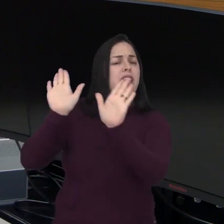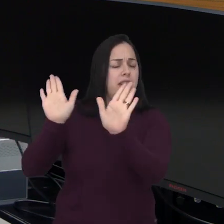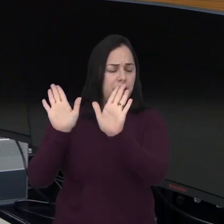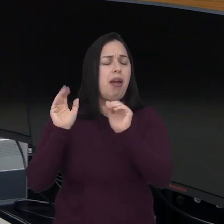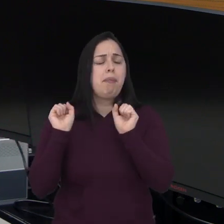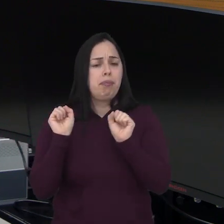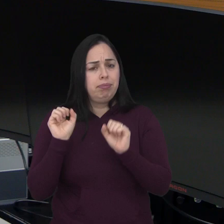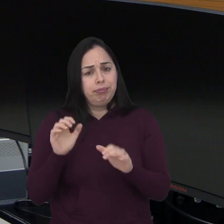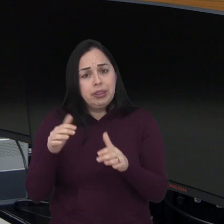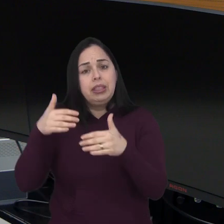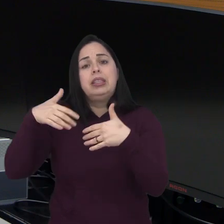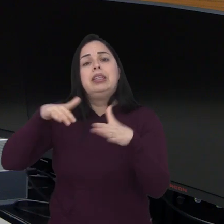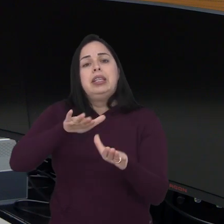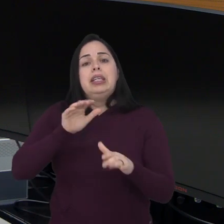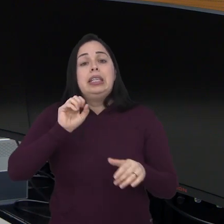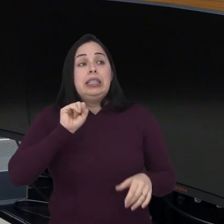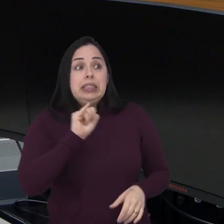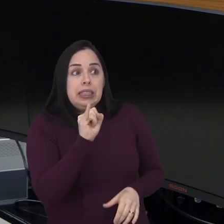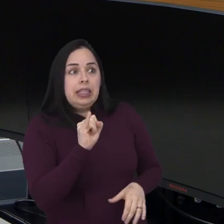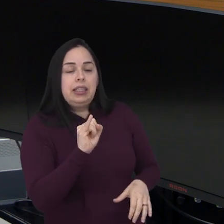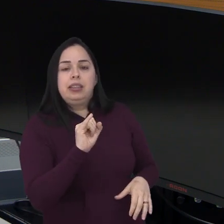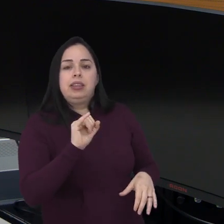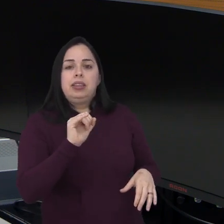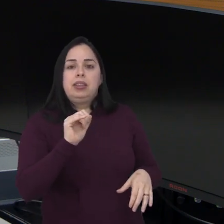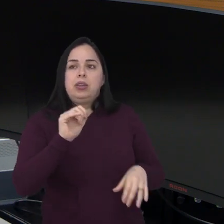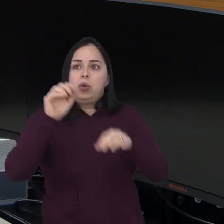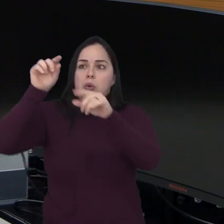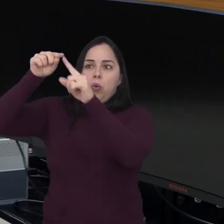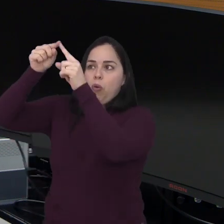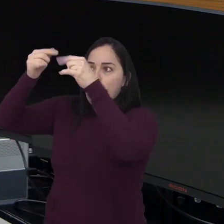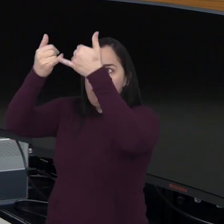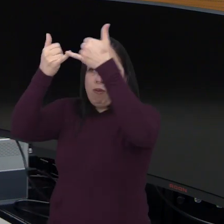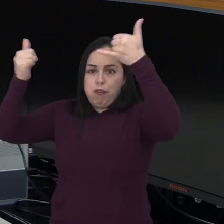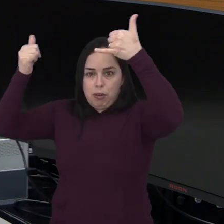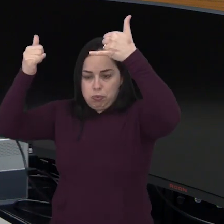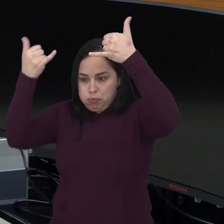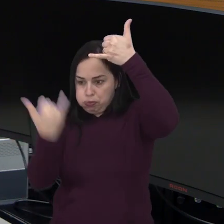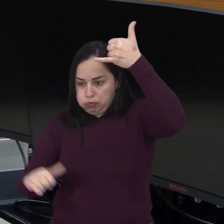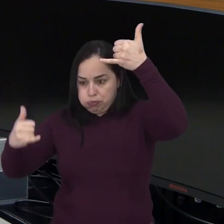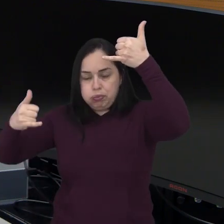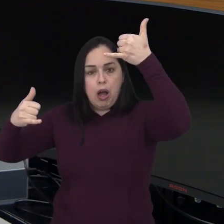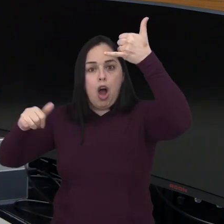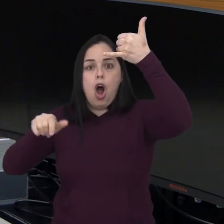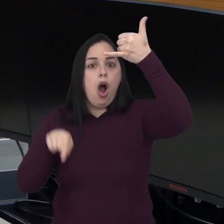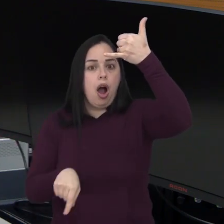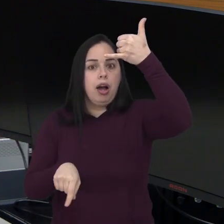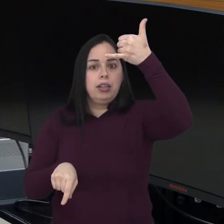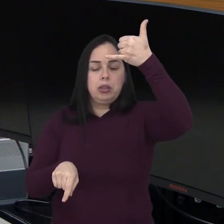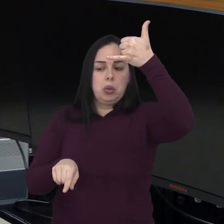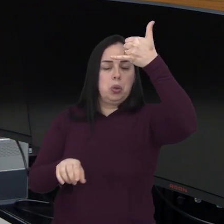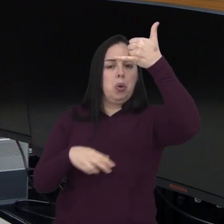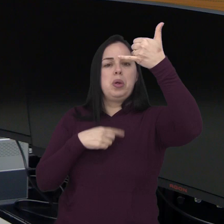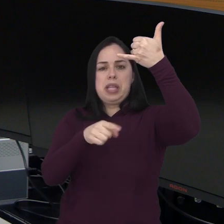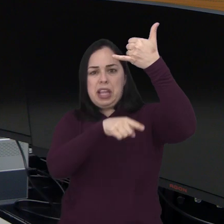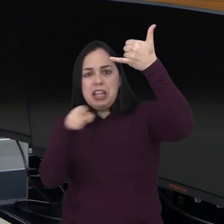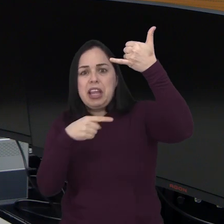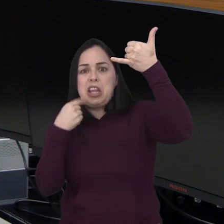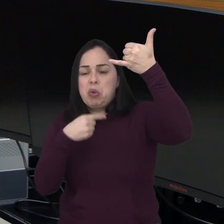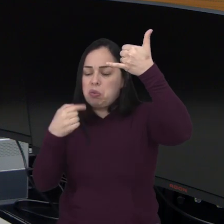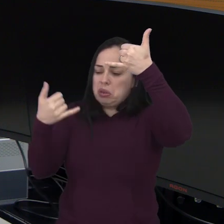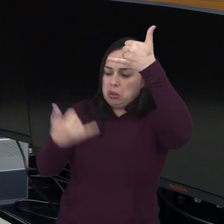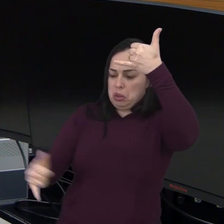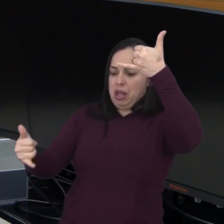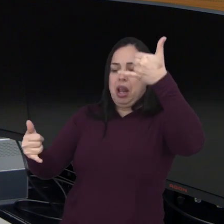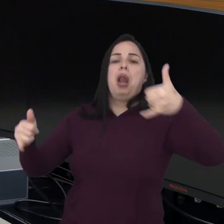lá, deixa lá. E também, em acontecendo a queda de um cabo, um corte de algum cabo, ou tiver alguma dúvida sobre um